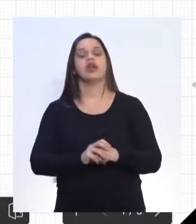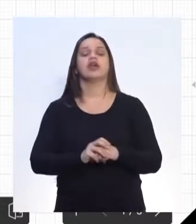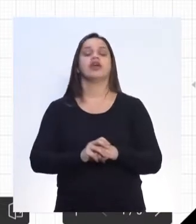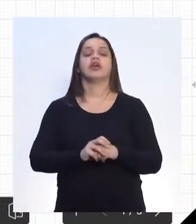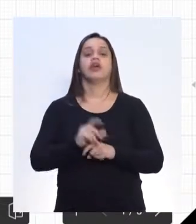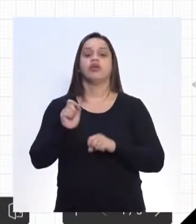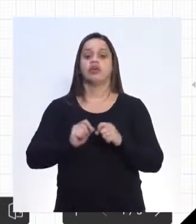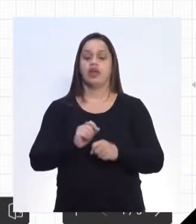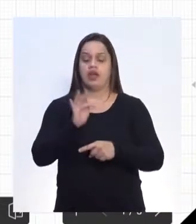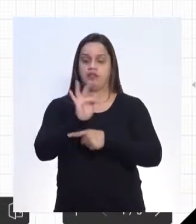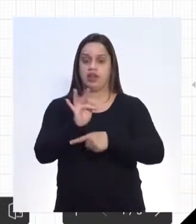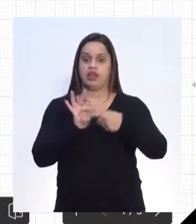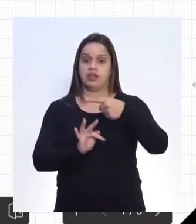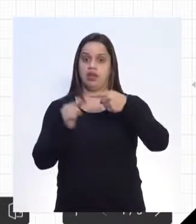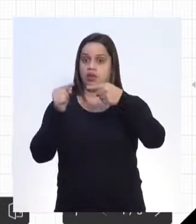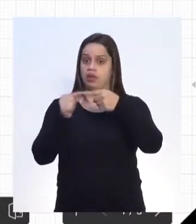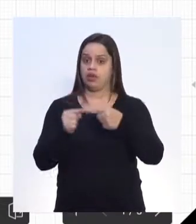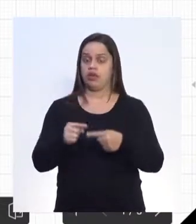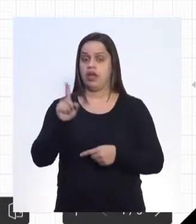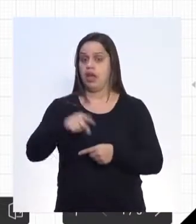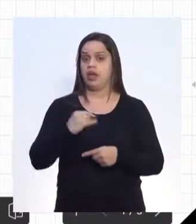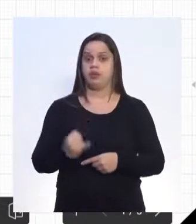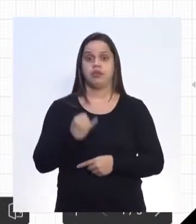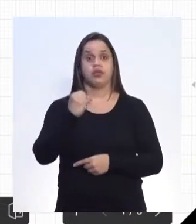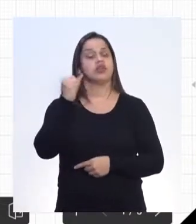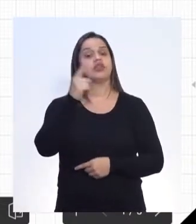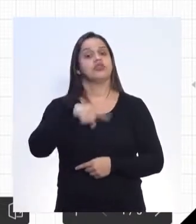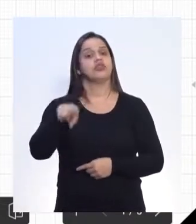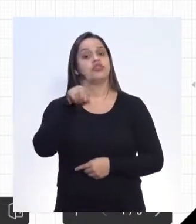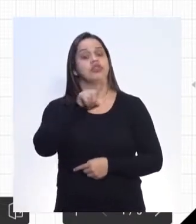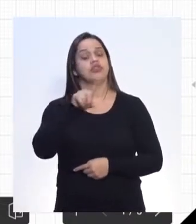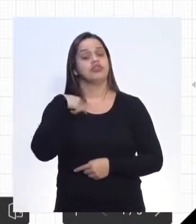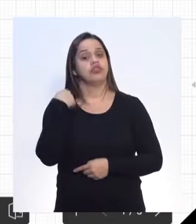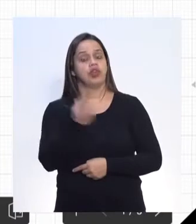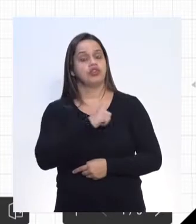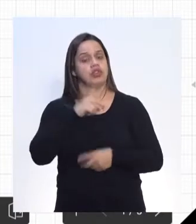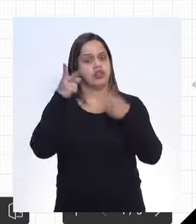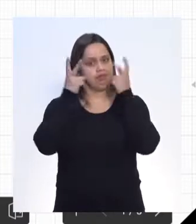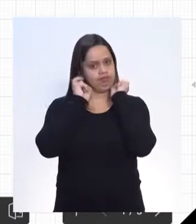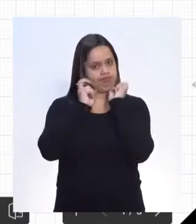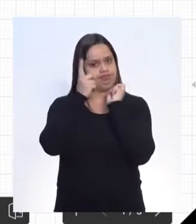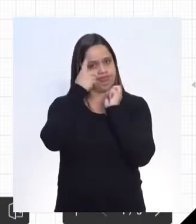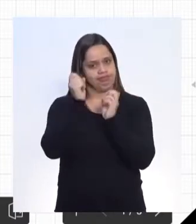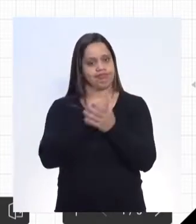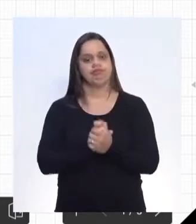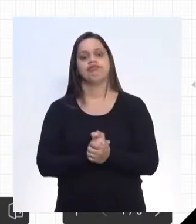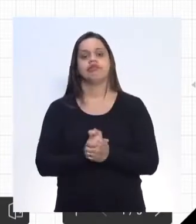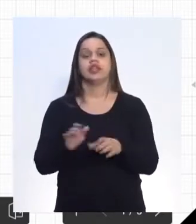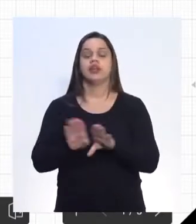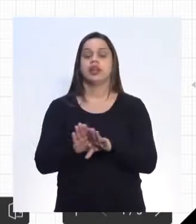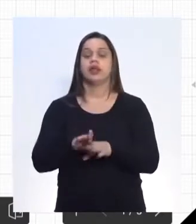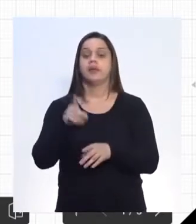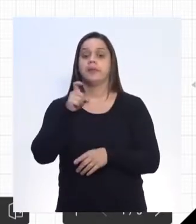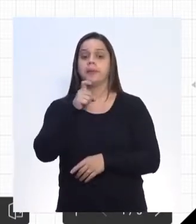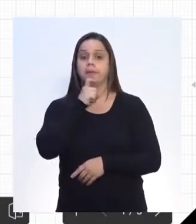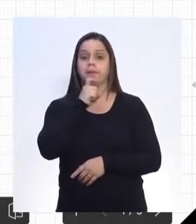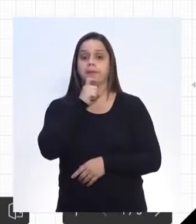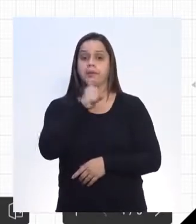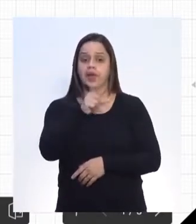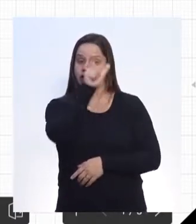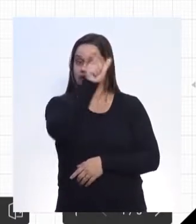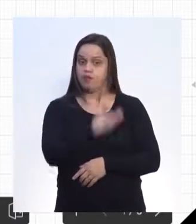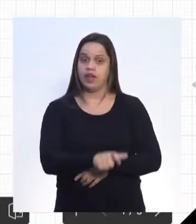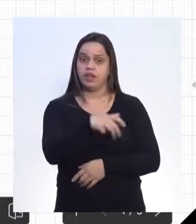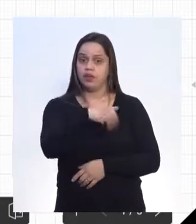fração equivalente, é extremamente importante a gente ter essa percepção. Tudo bem? E aí, a área verde que está associada lá ao